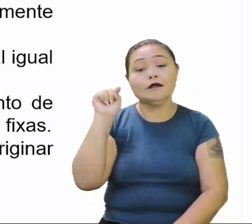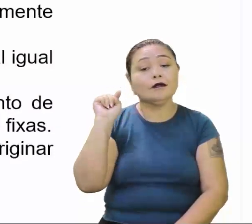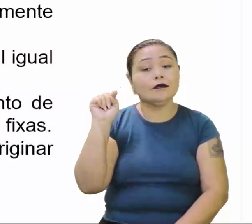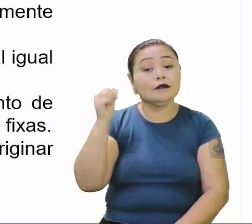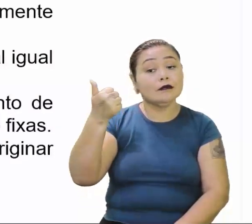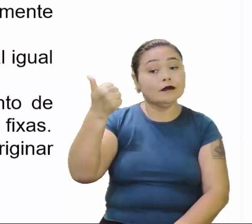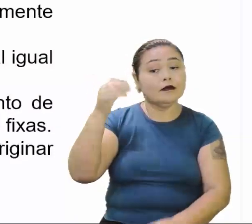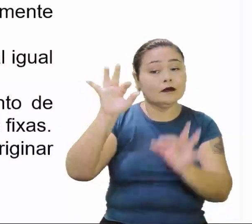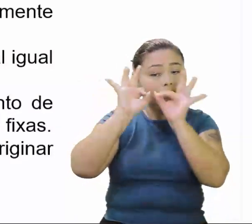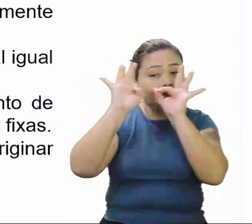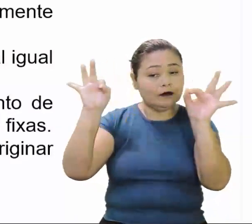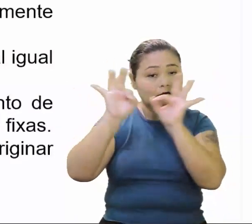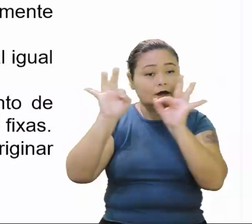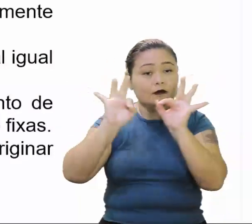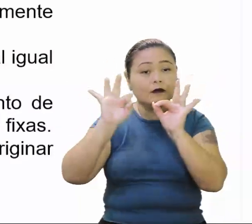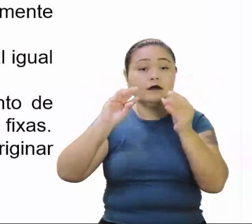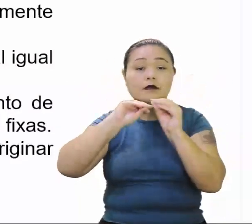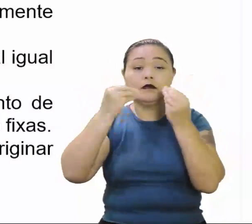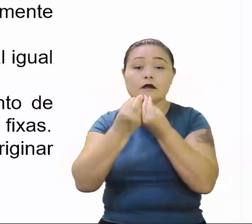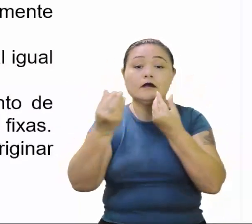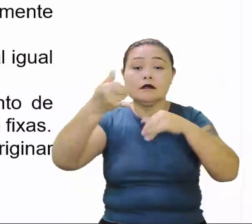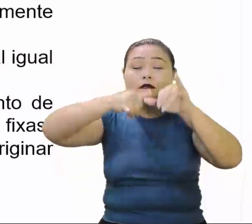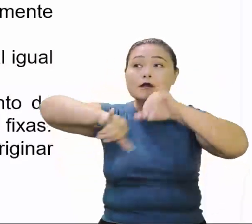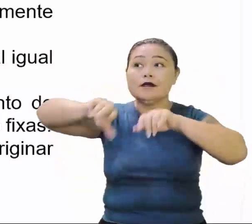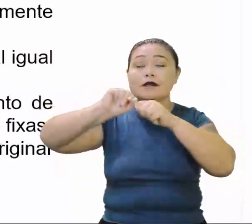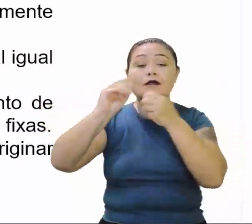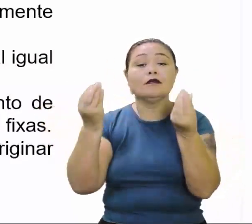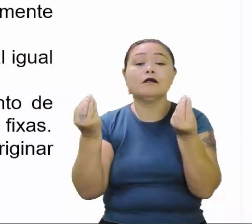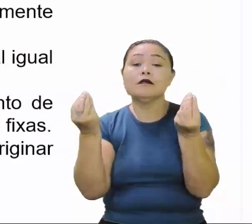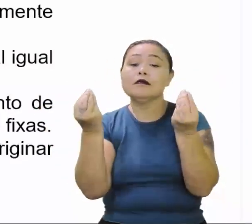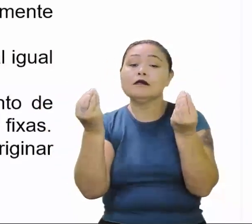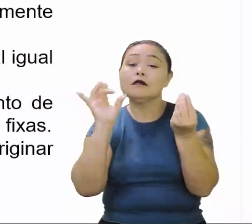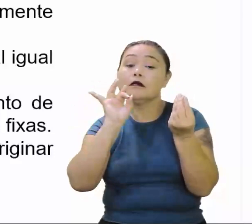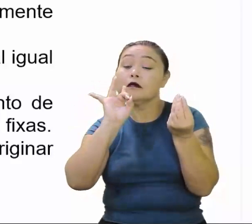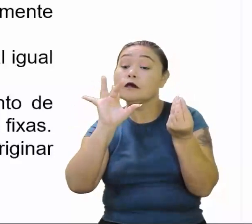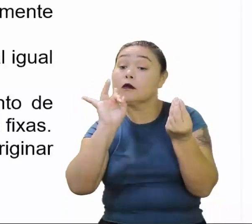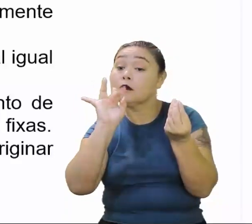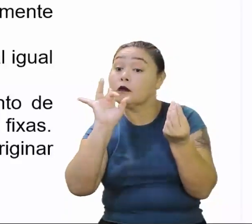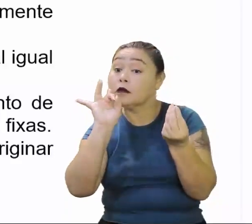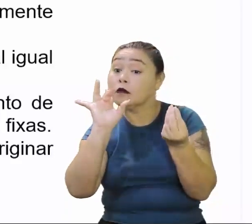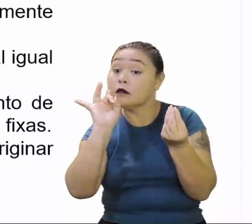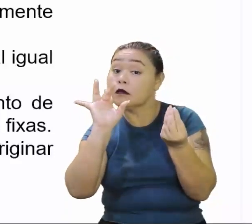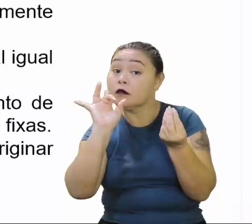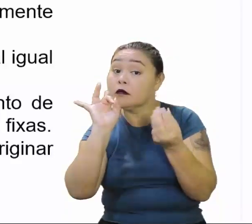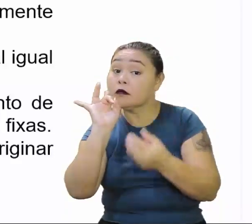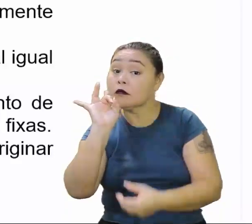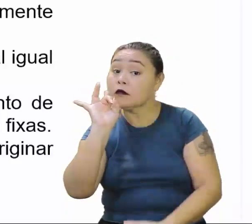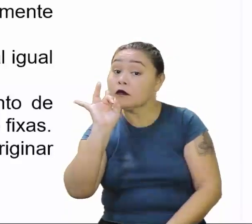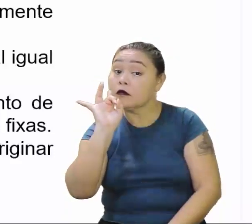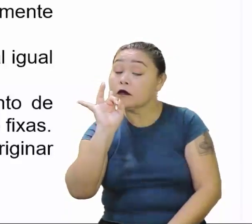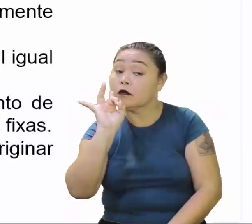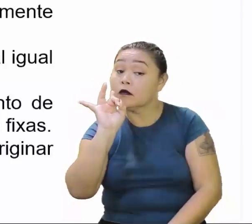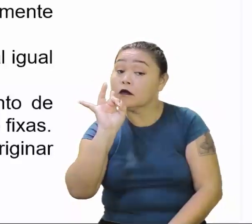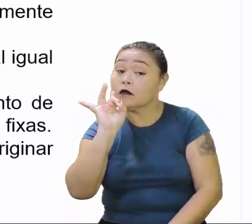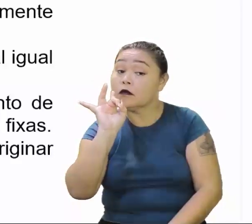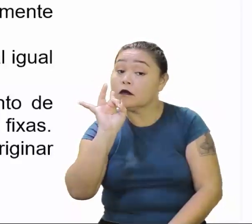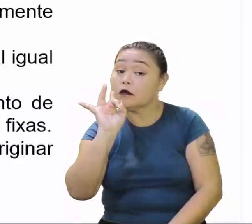primeira expressão, olha, uma substância química só pode, olha só